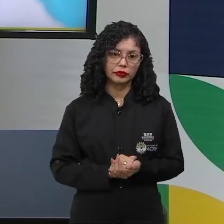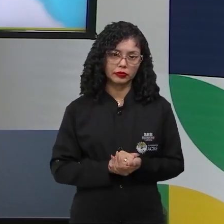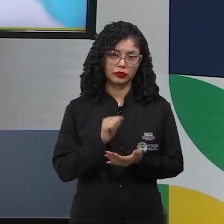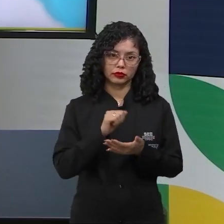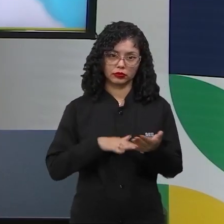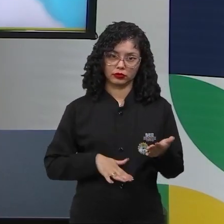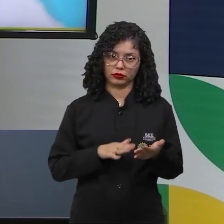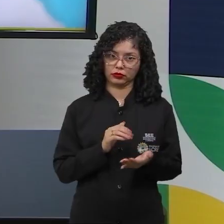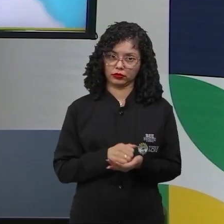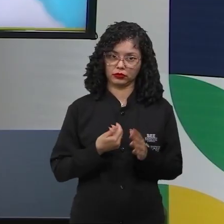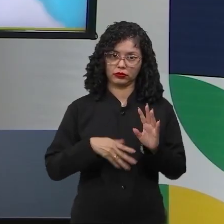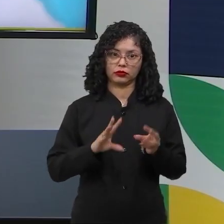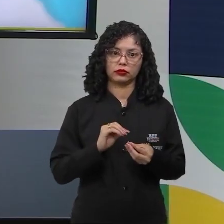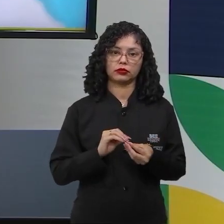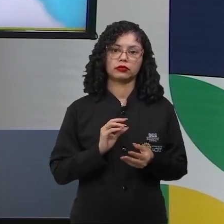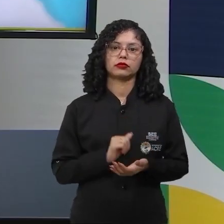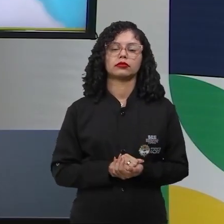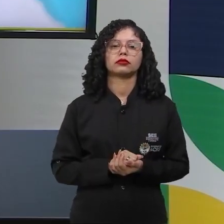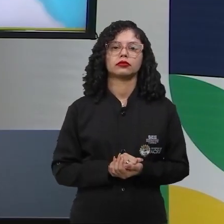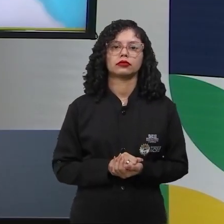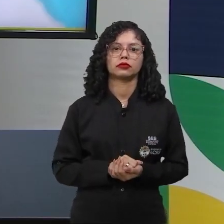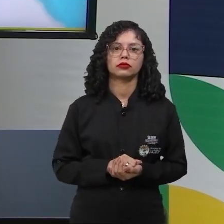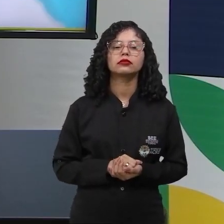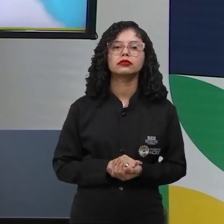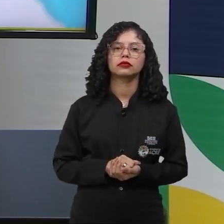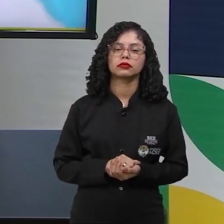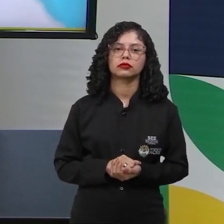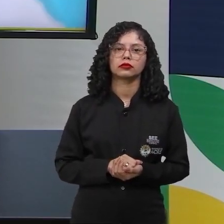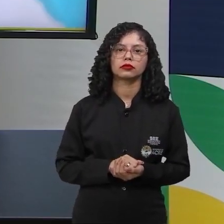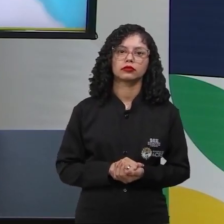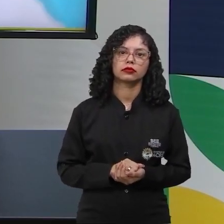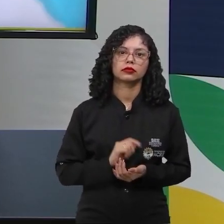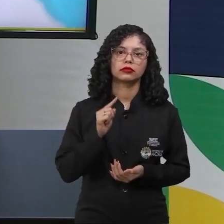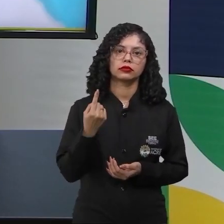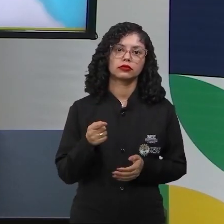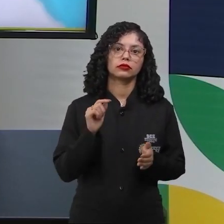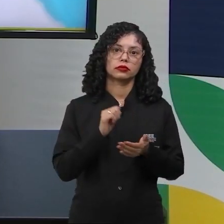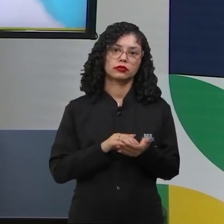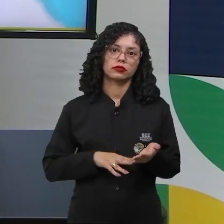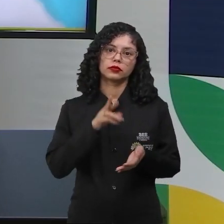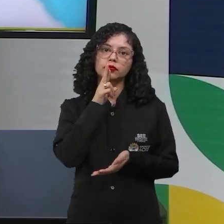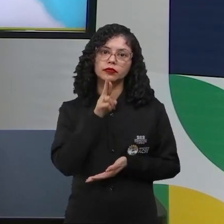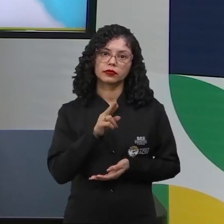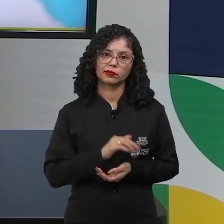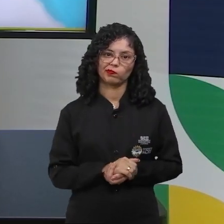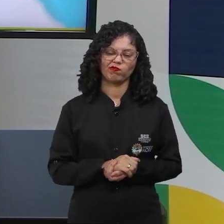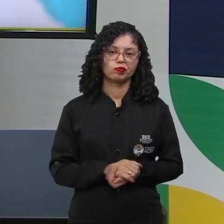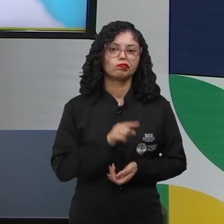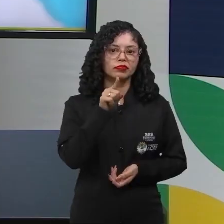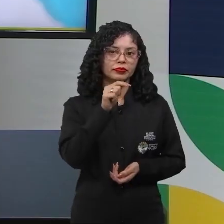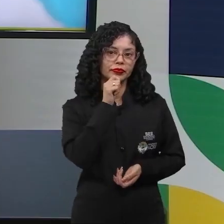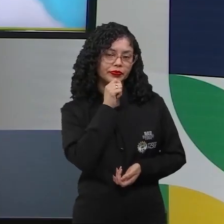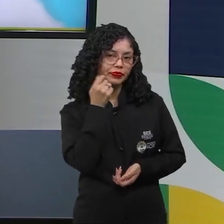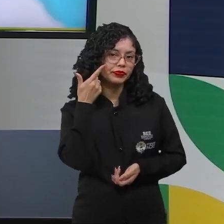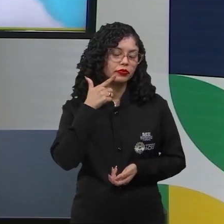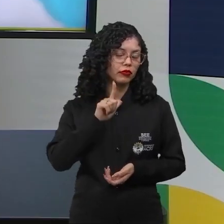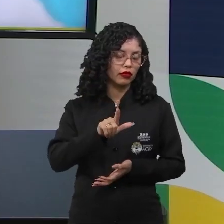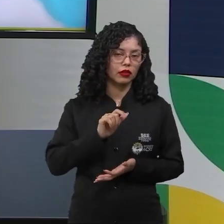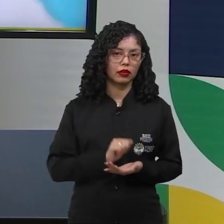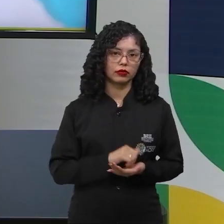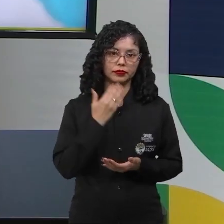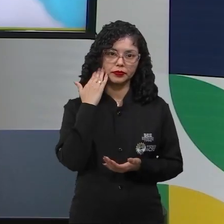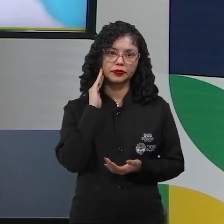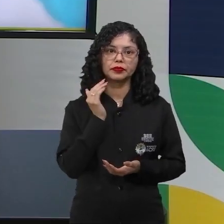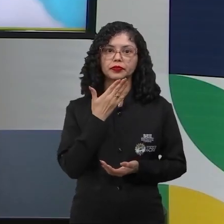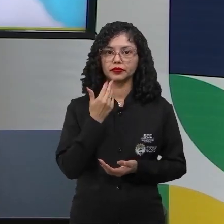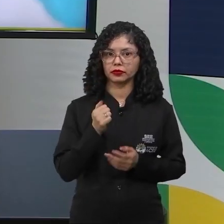para a parte do resumo, tá ok? Depois a gente vai estar resolvendo as questões para ver se vocês conseguiram